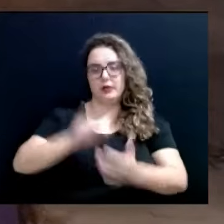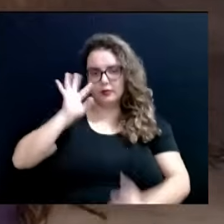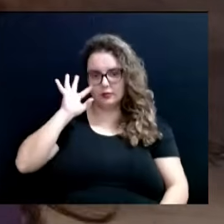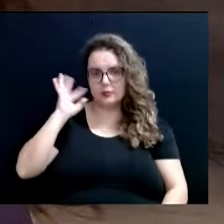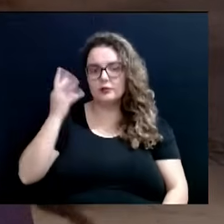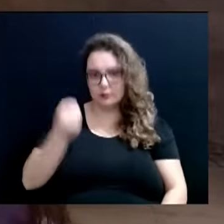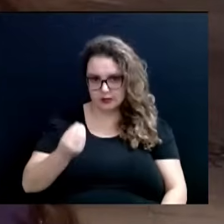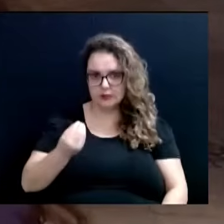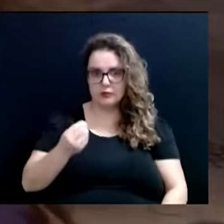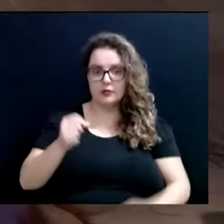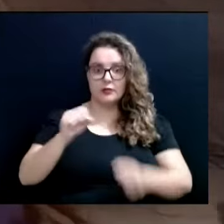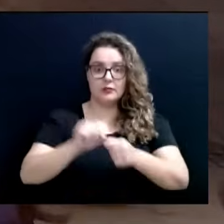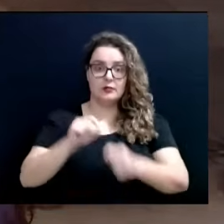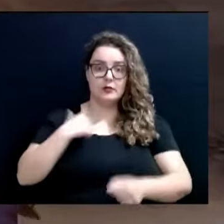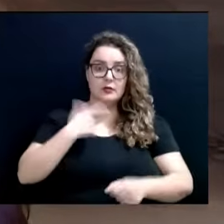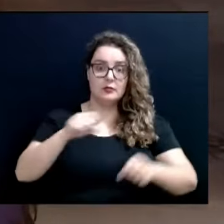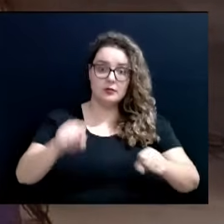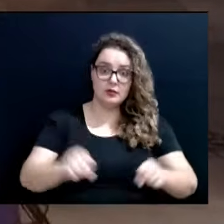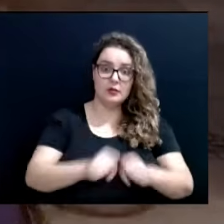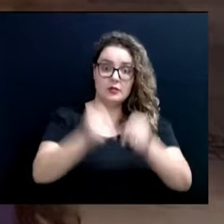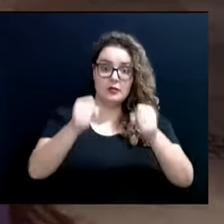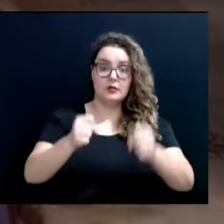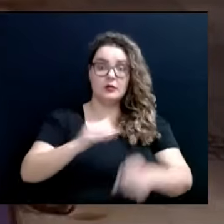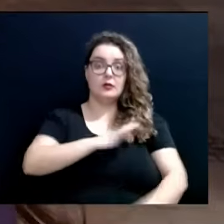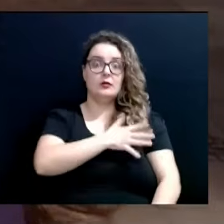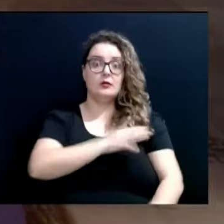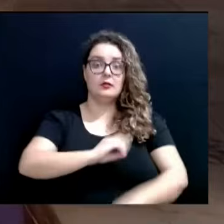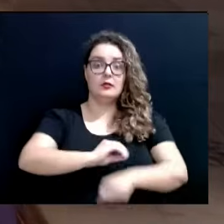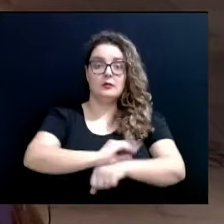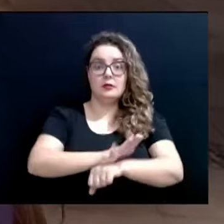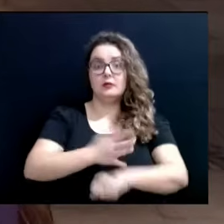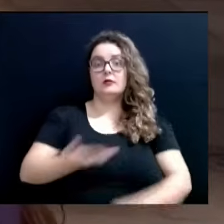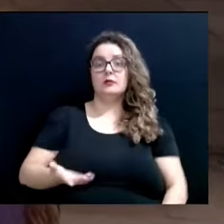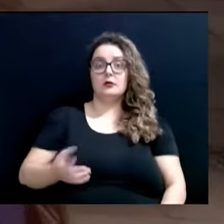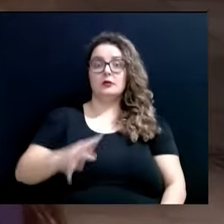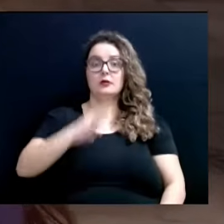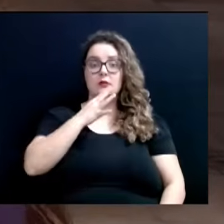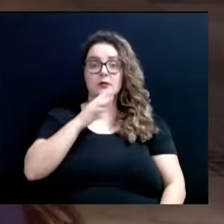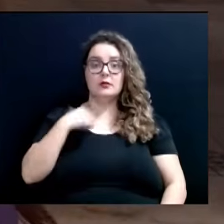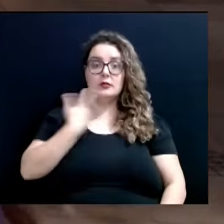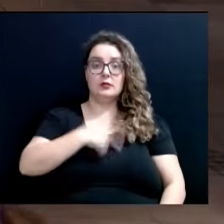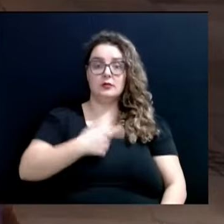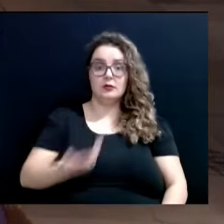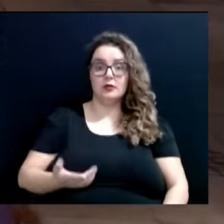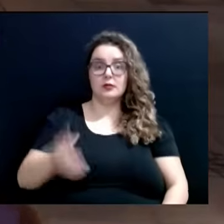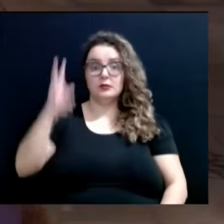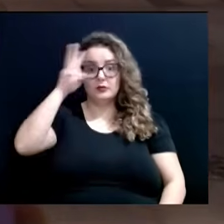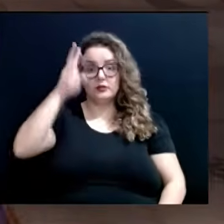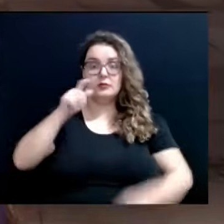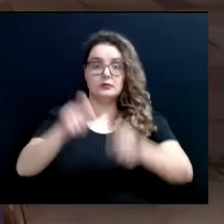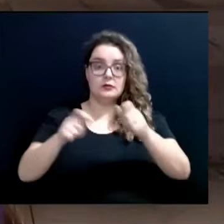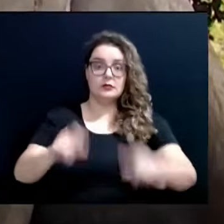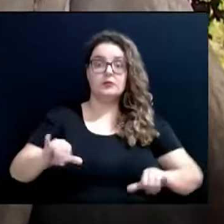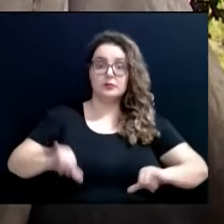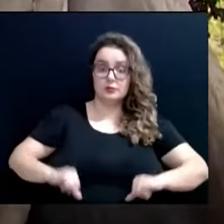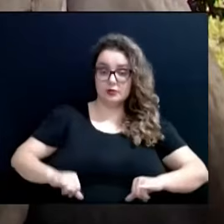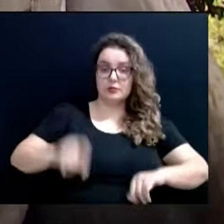gente quebrar preconceitos, isso faz a gente conhecer a nossa história, a história do nosso país, essas pessoas que sofreram tanto nas mãos de pessoas tão